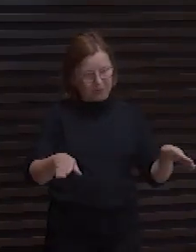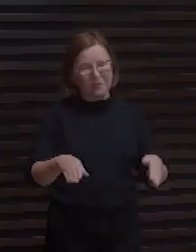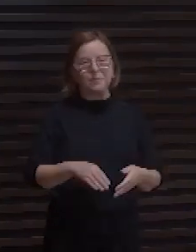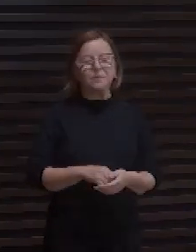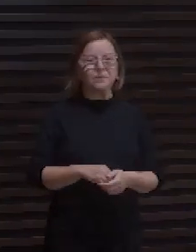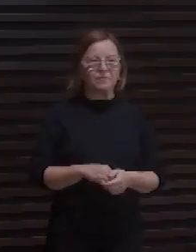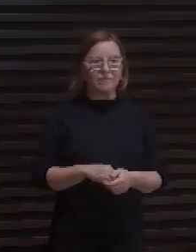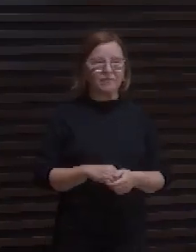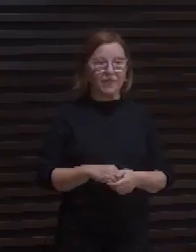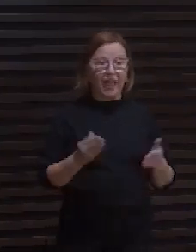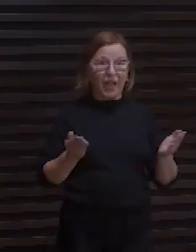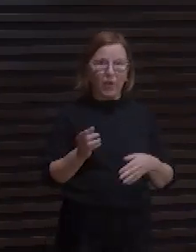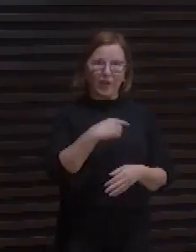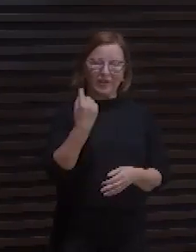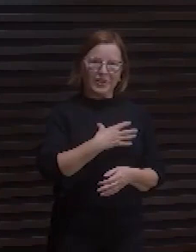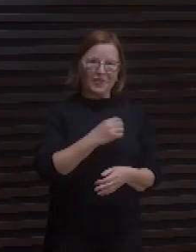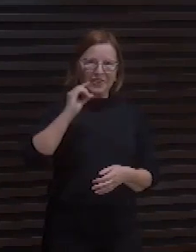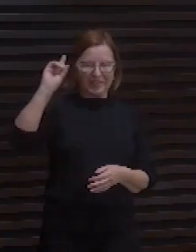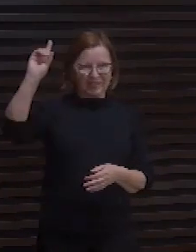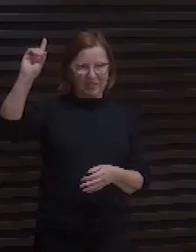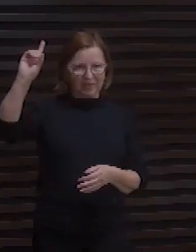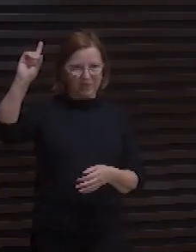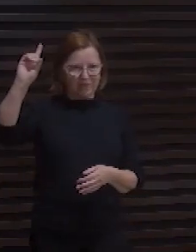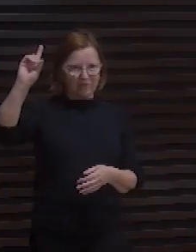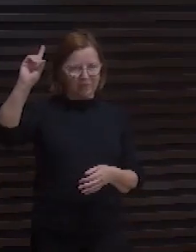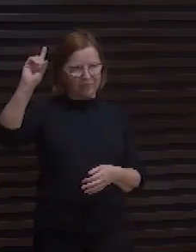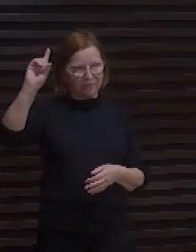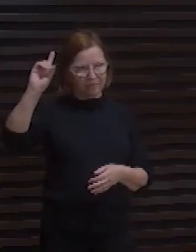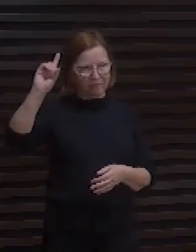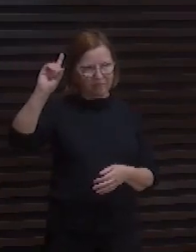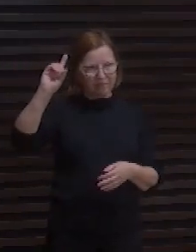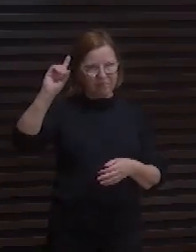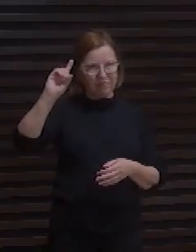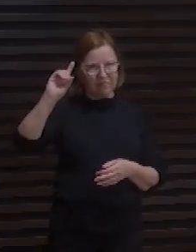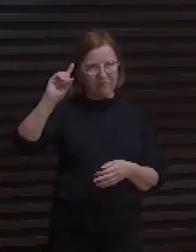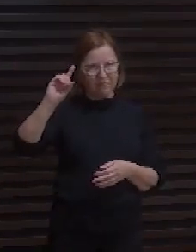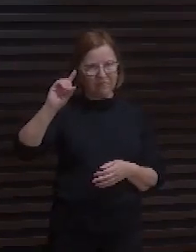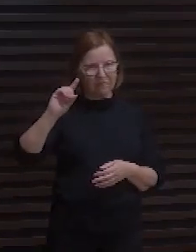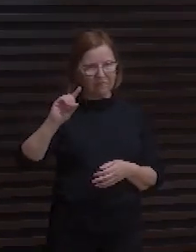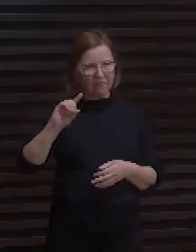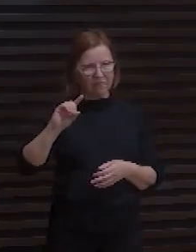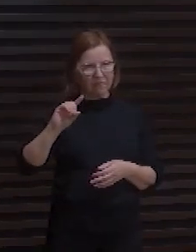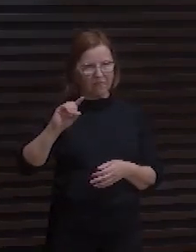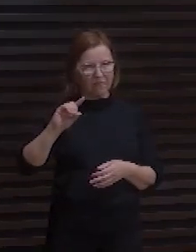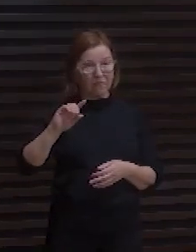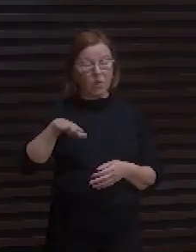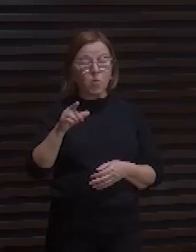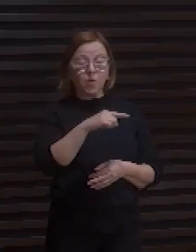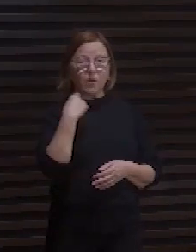nós, como filhos de Deus, qual vai ser a nossa conexão com este mundo caído?